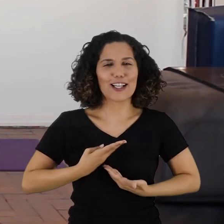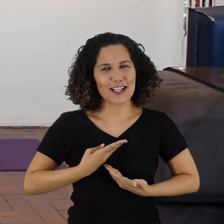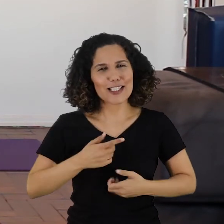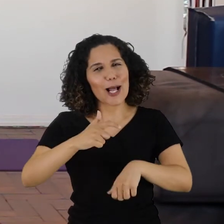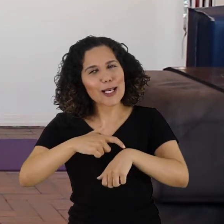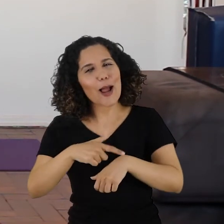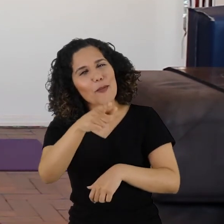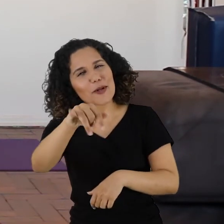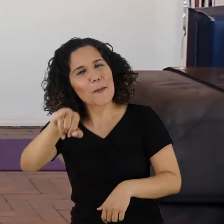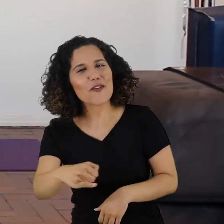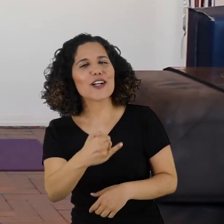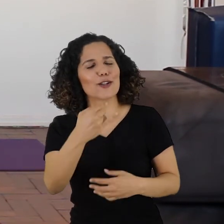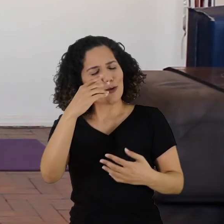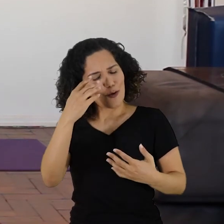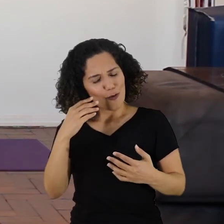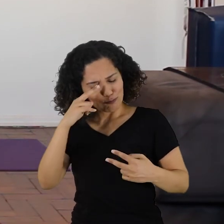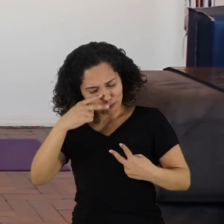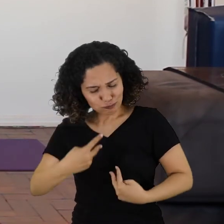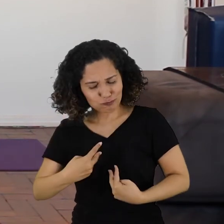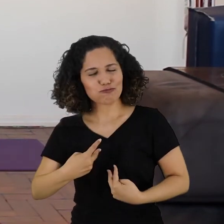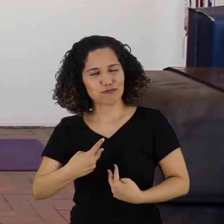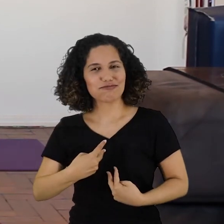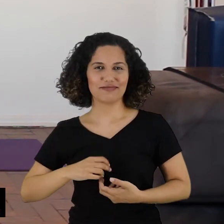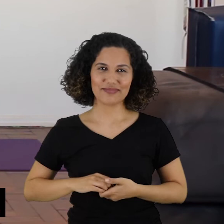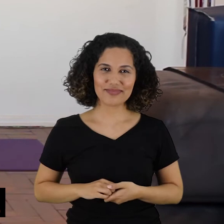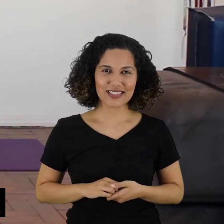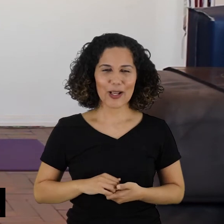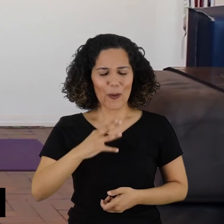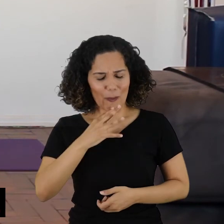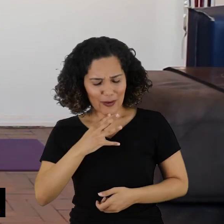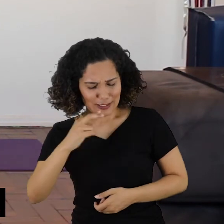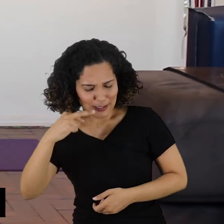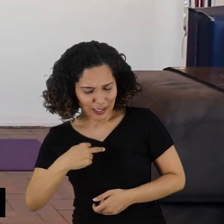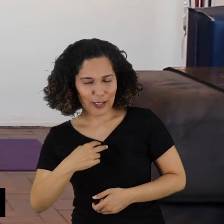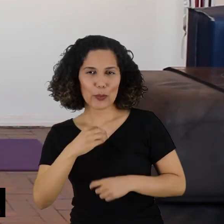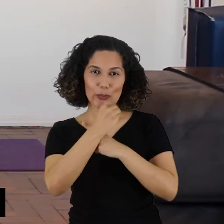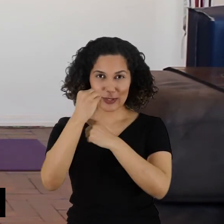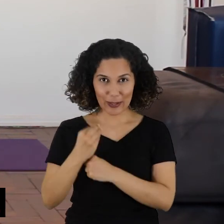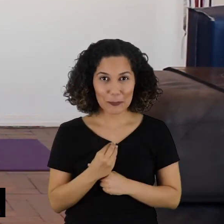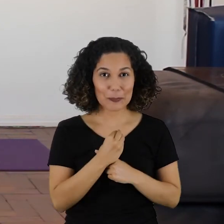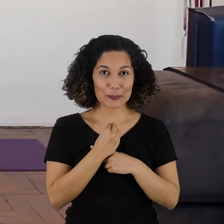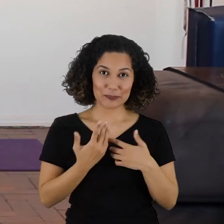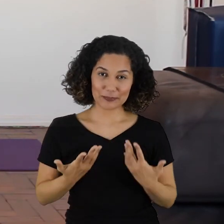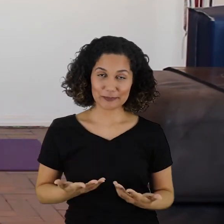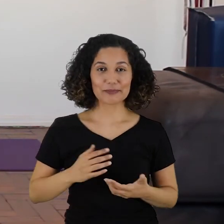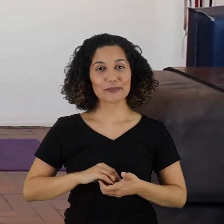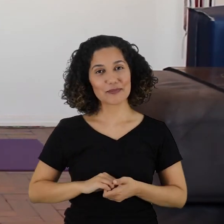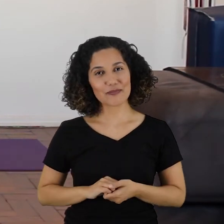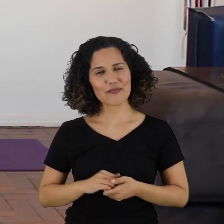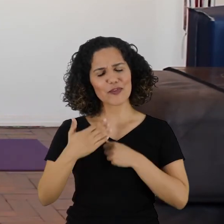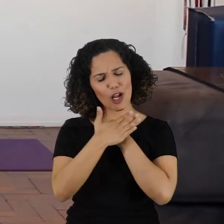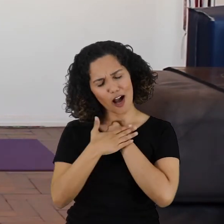agradece por esse tempo que vocês se deram, que vocês se propuseram a estar presentes, para se conhecer e para se cuidar.